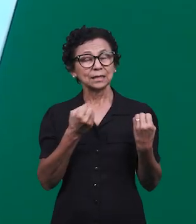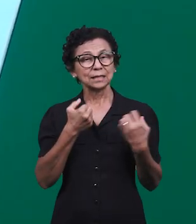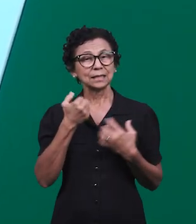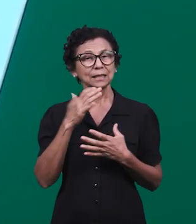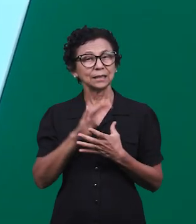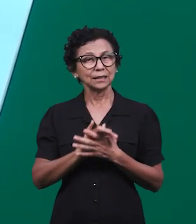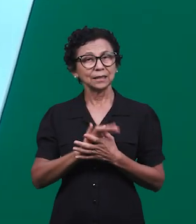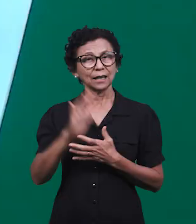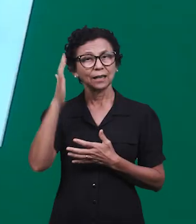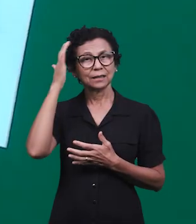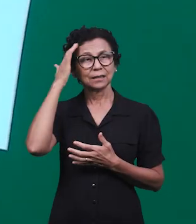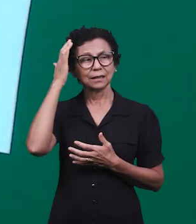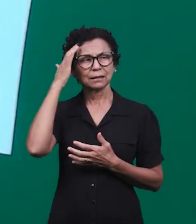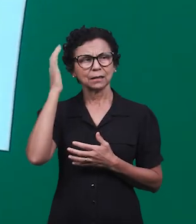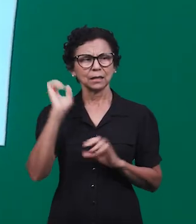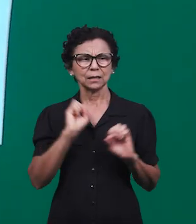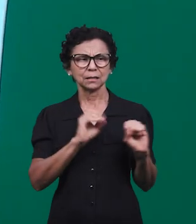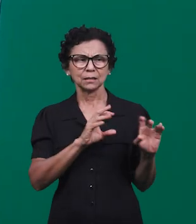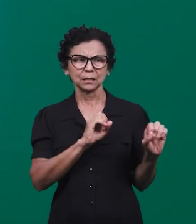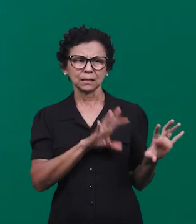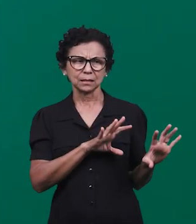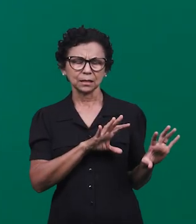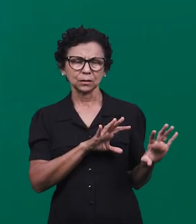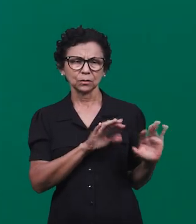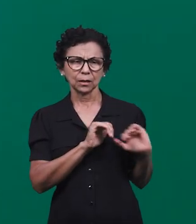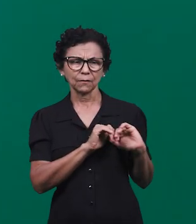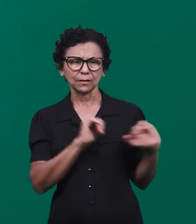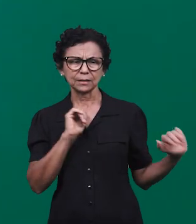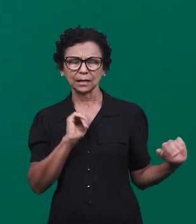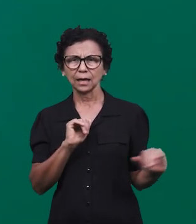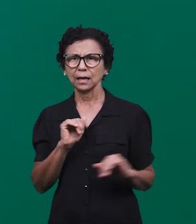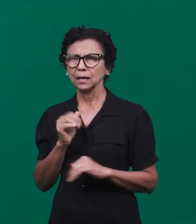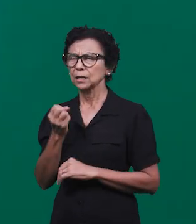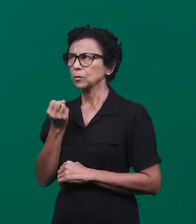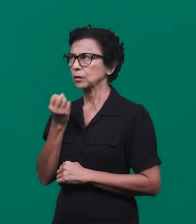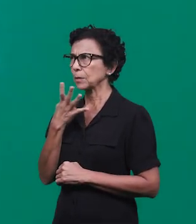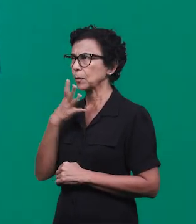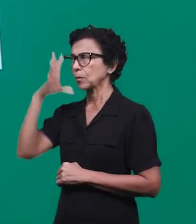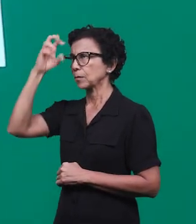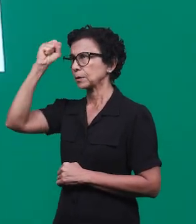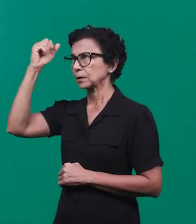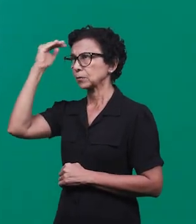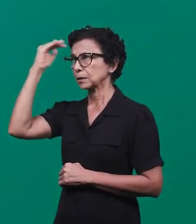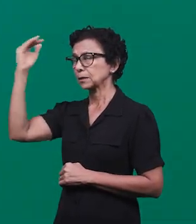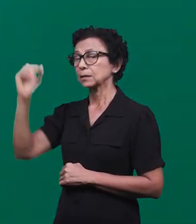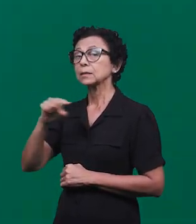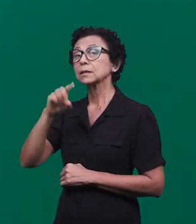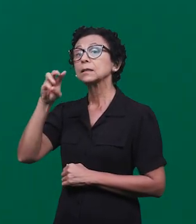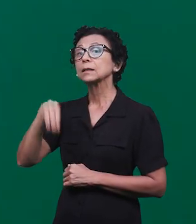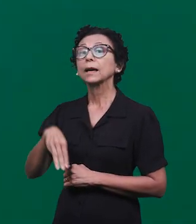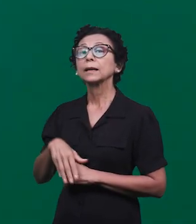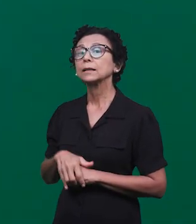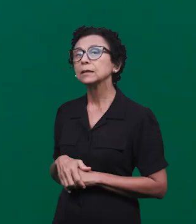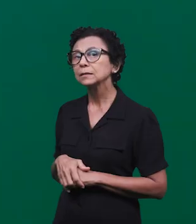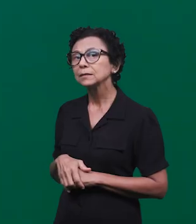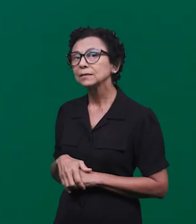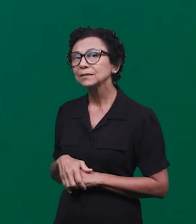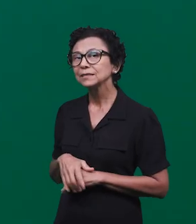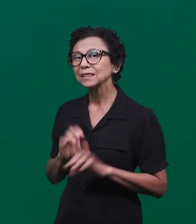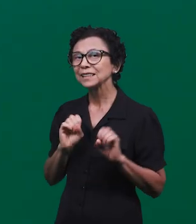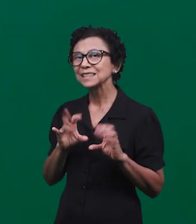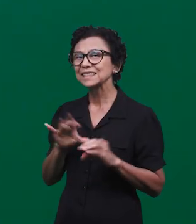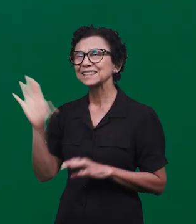ruim, nos afastarmos, e o que é bom, nós aprendermos e obedecermos? Sabe quem?